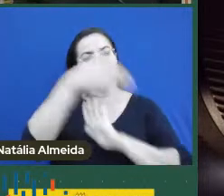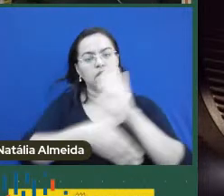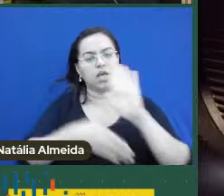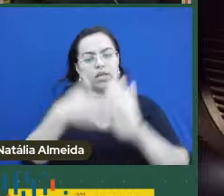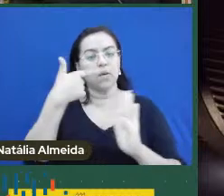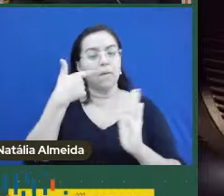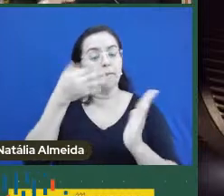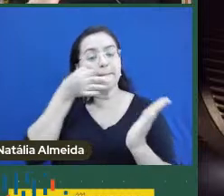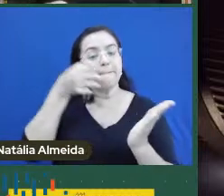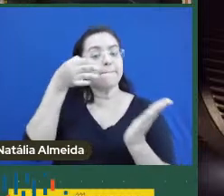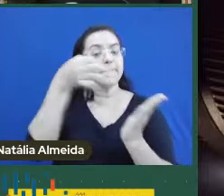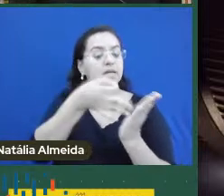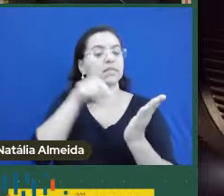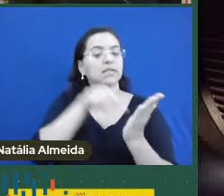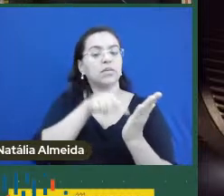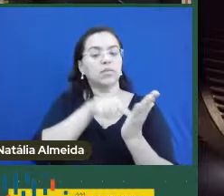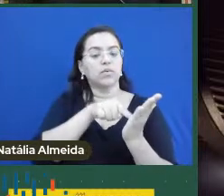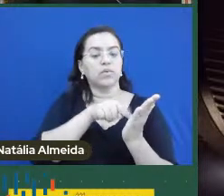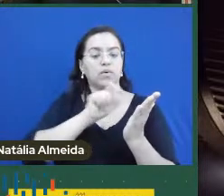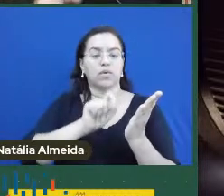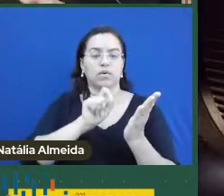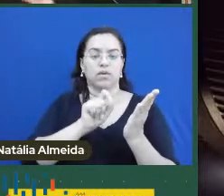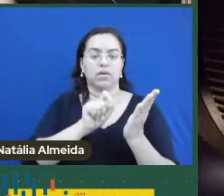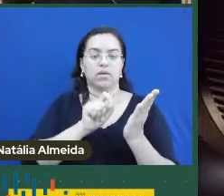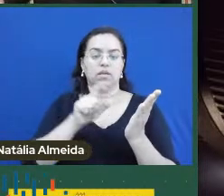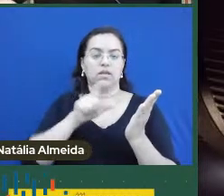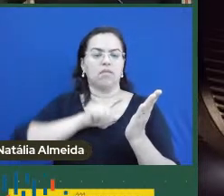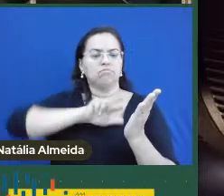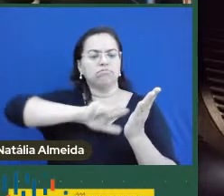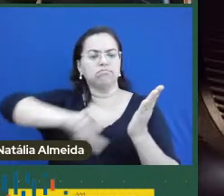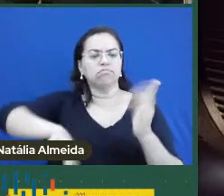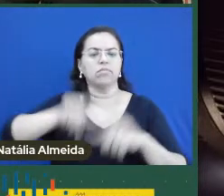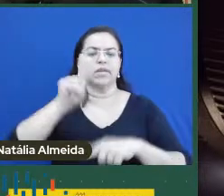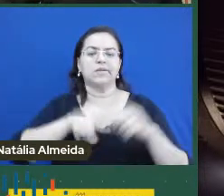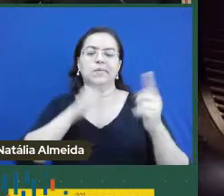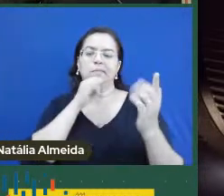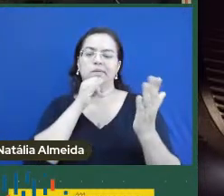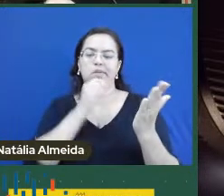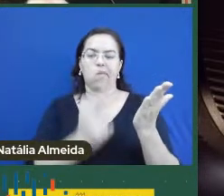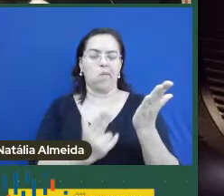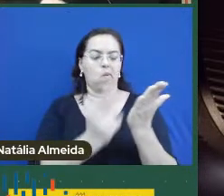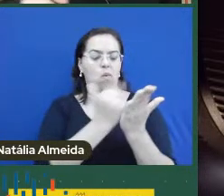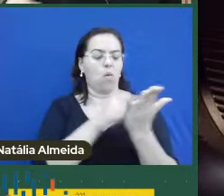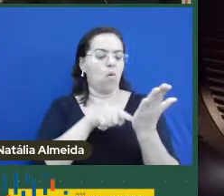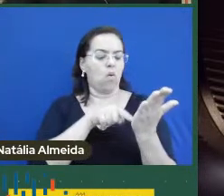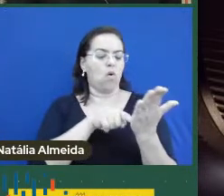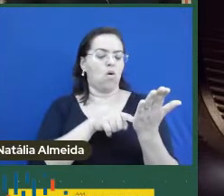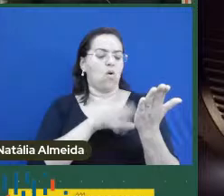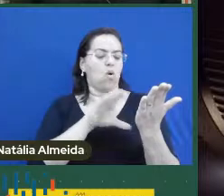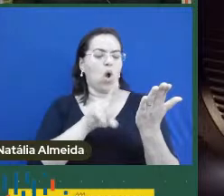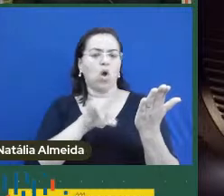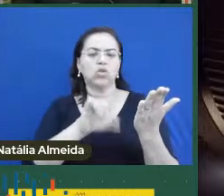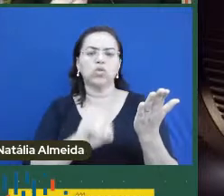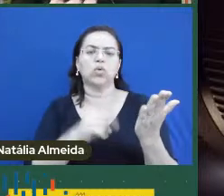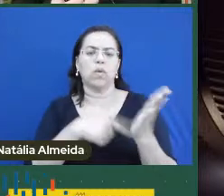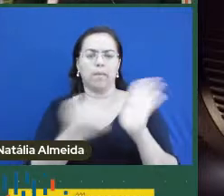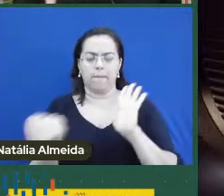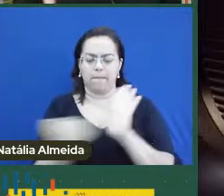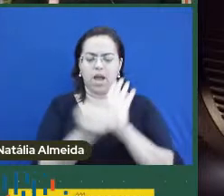no documento, através dos elementos diplomáticos, né, um brasão, um código, né, uma marca